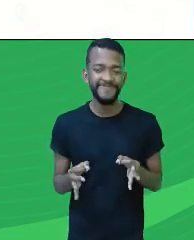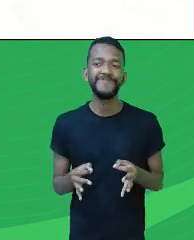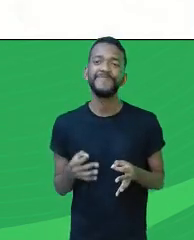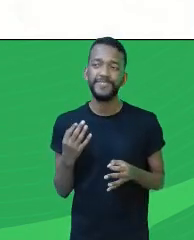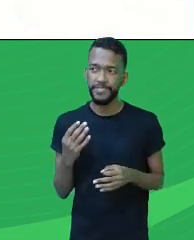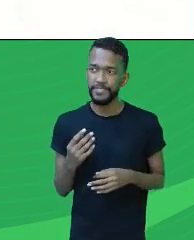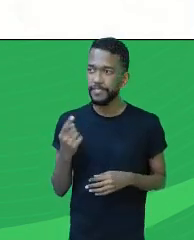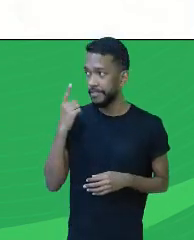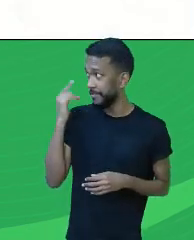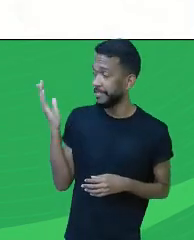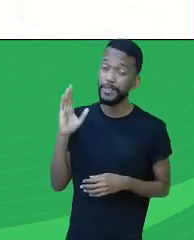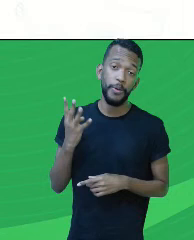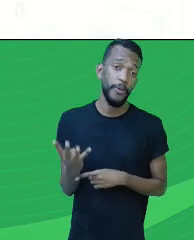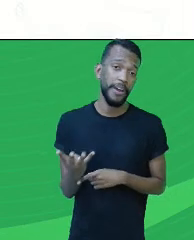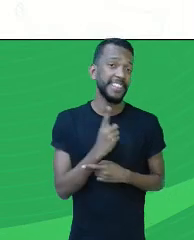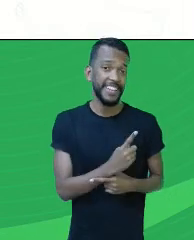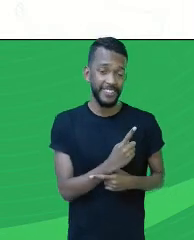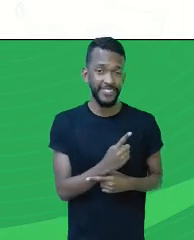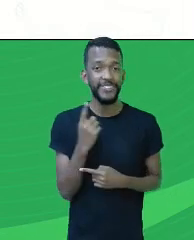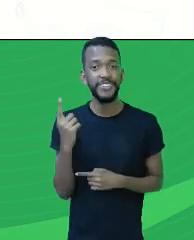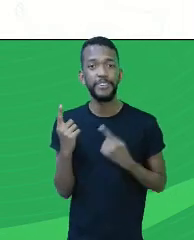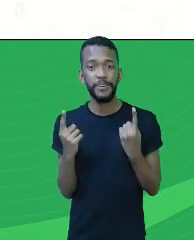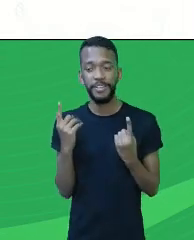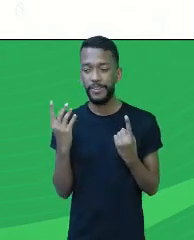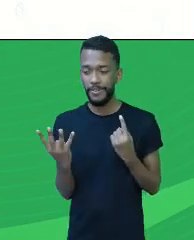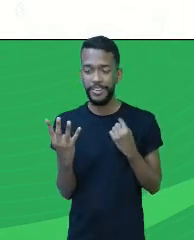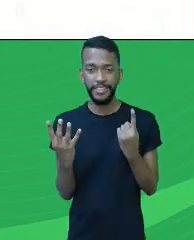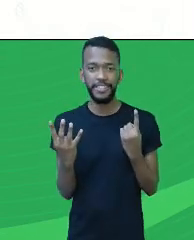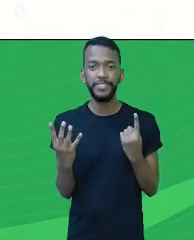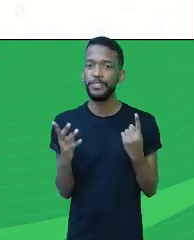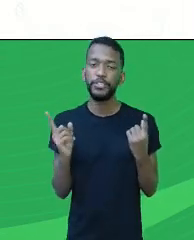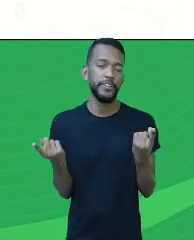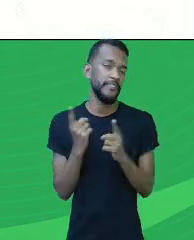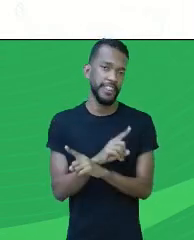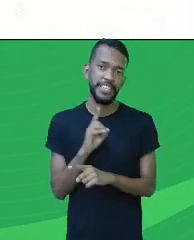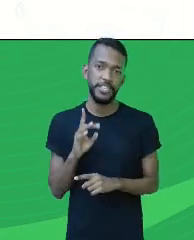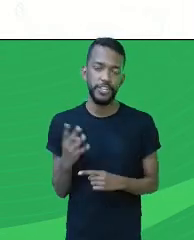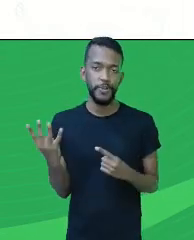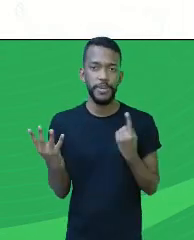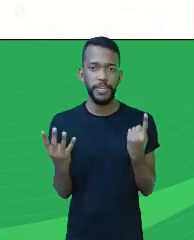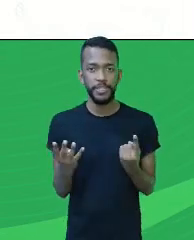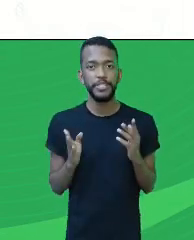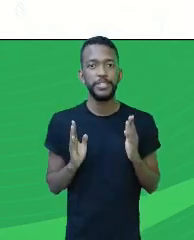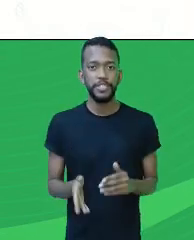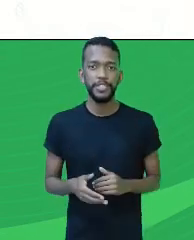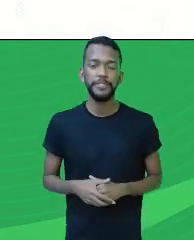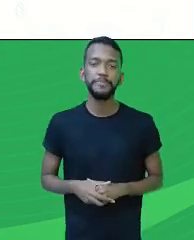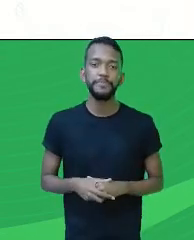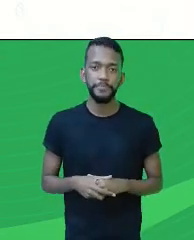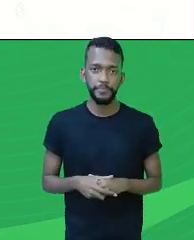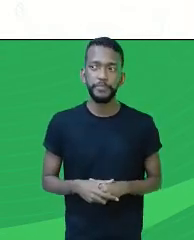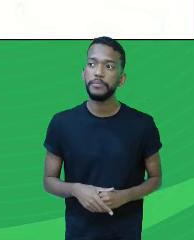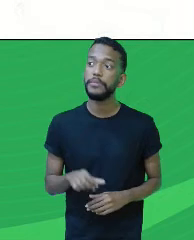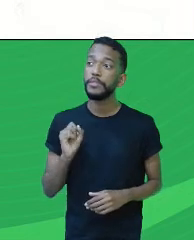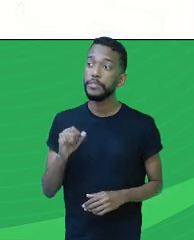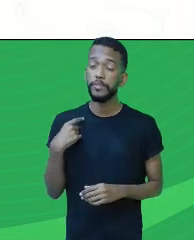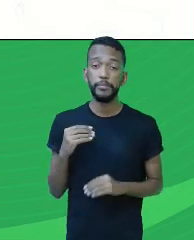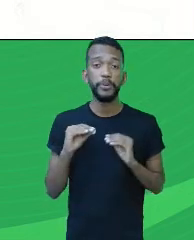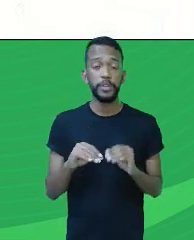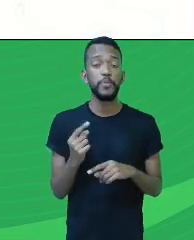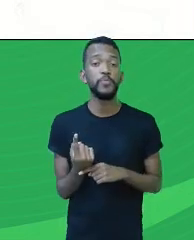Isso! É 41. Eu tenho o 1 e o 4, eu só inverti. Botei o 4 na dezena, que é maior. Se eu botasse 1 na